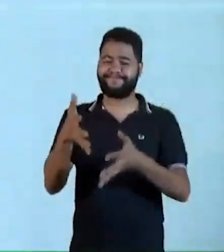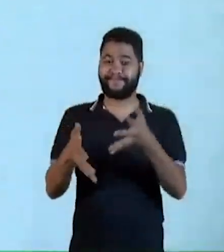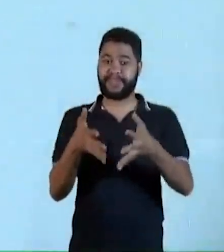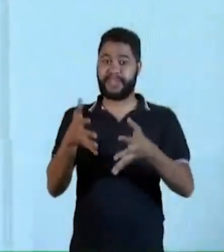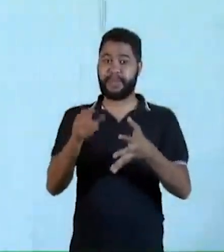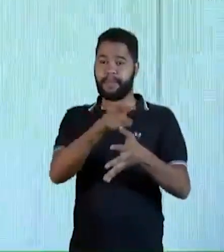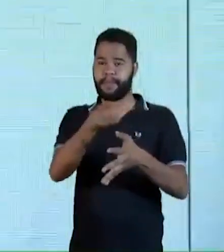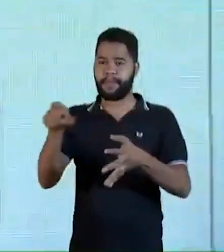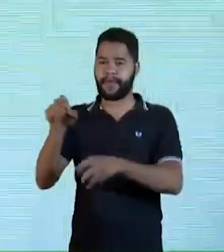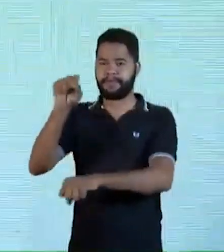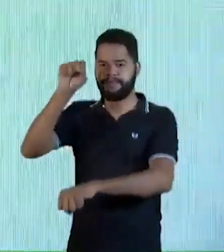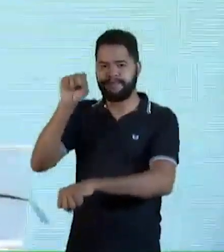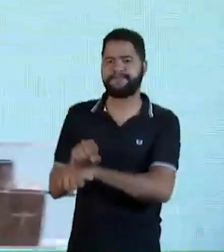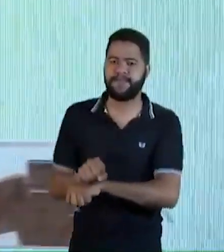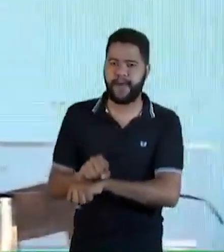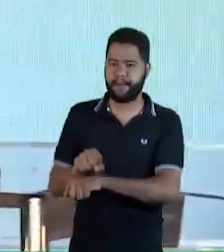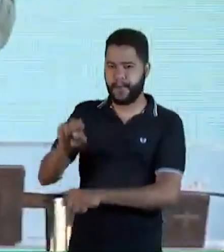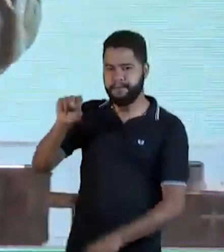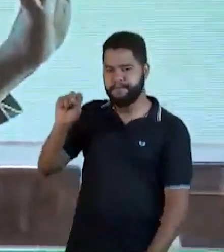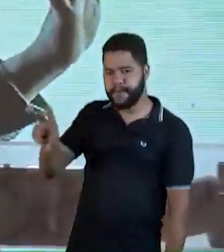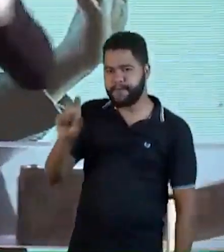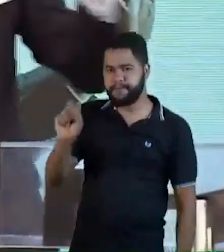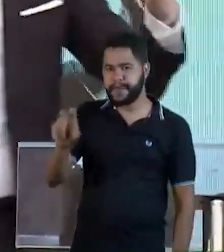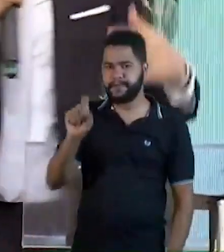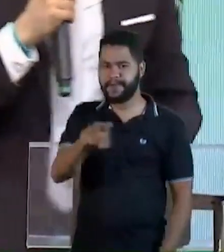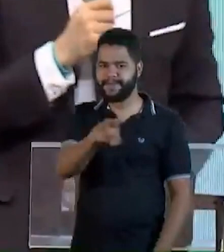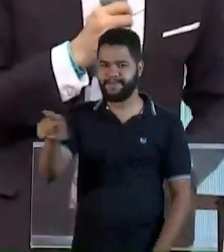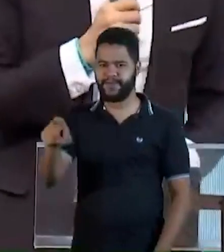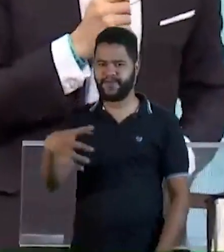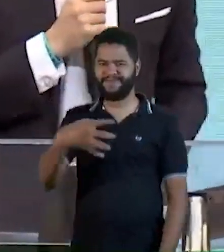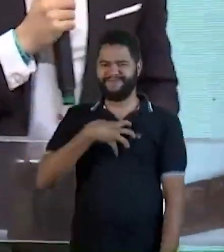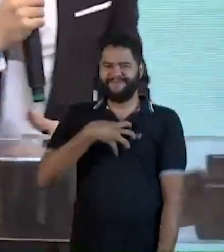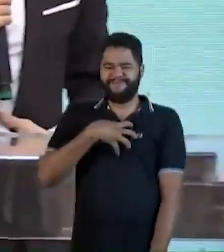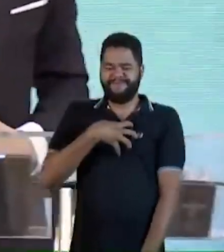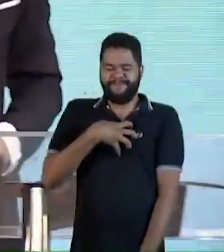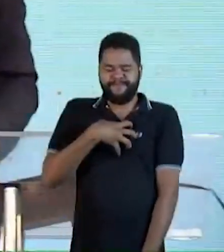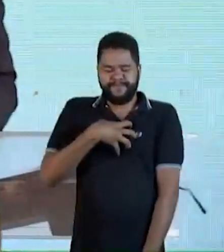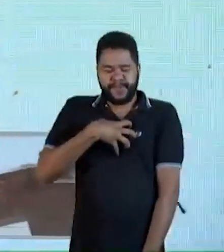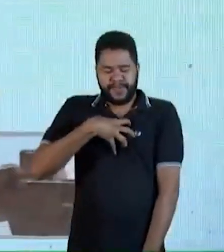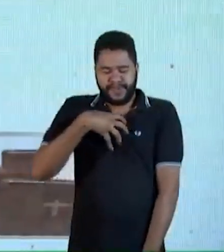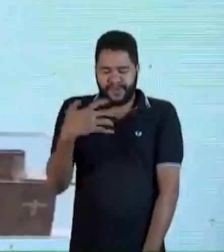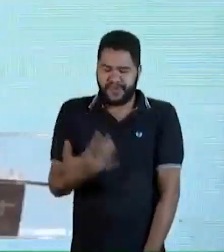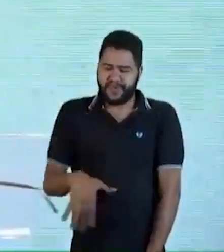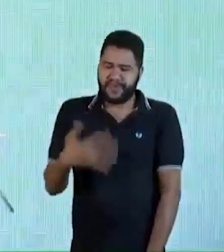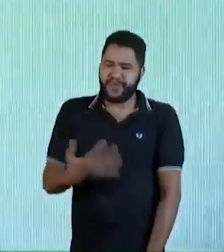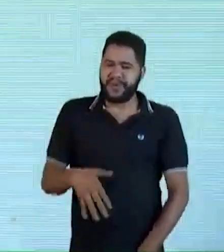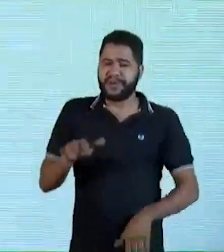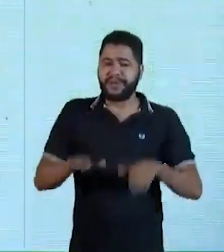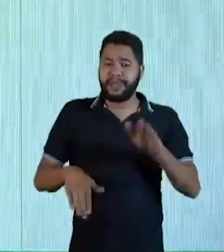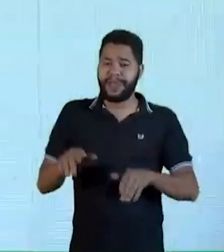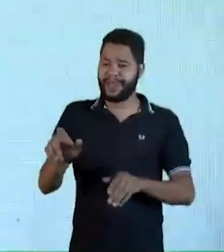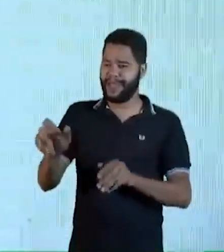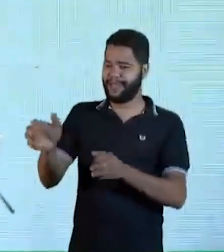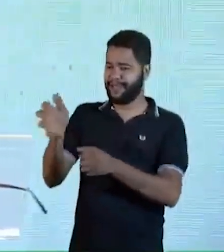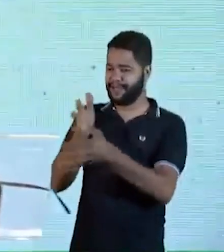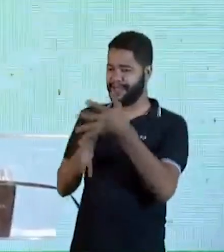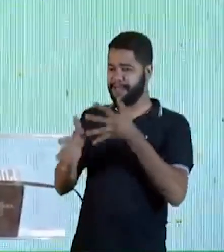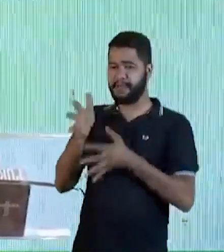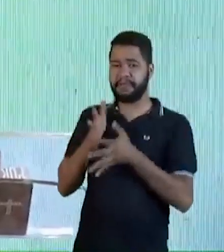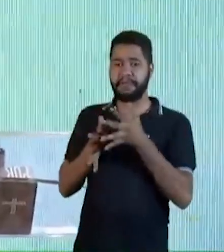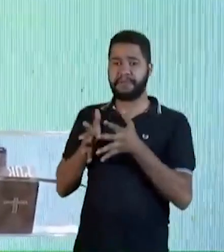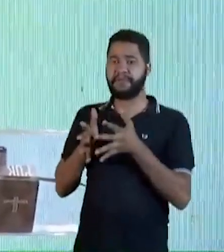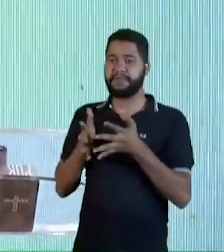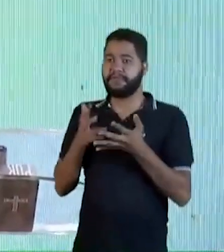para frear contaminar e machucar nossa alma e muitas vezes as palavras são ditas